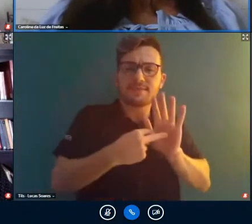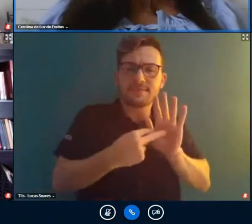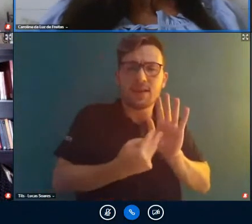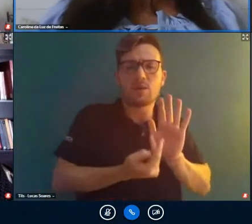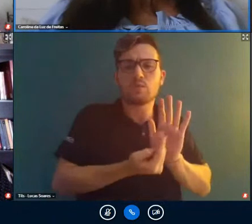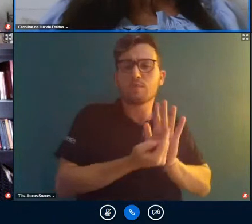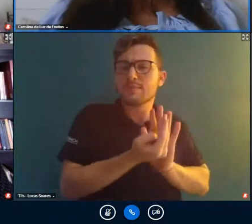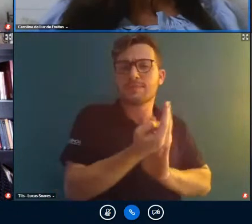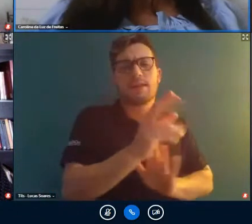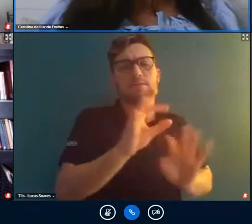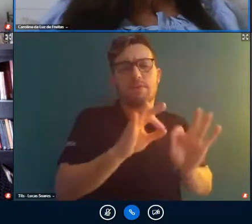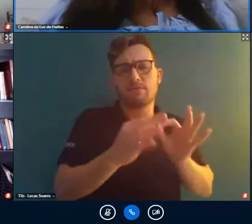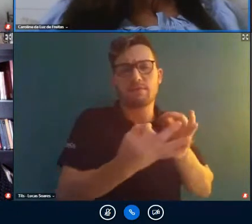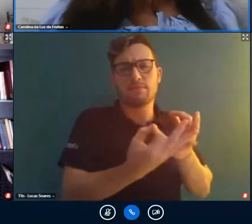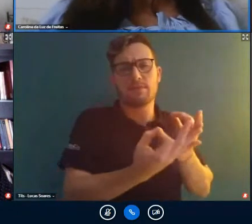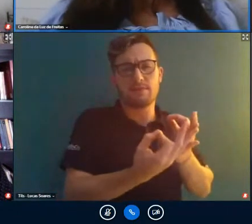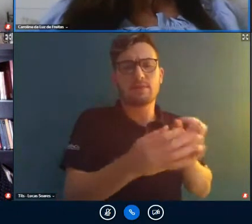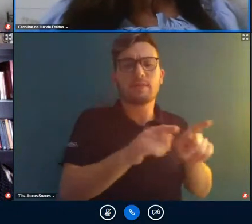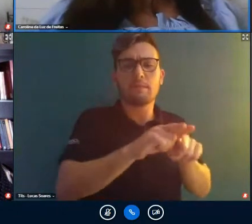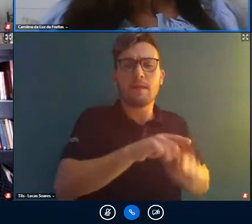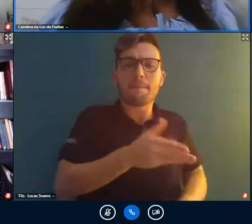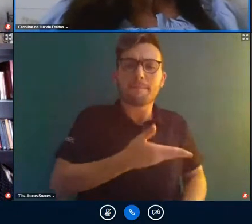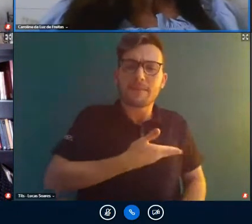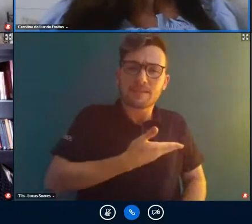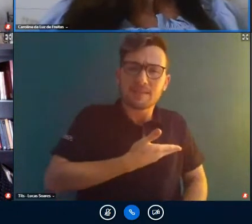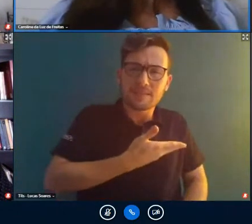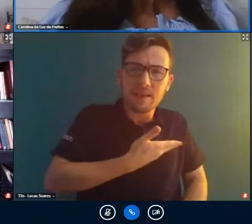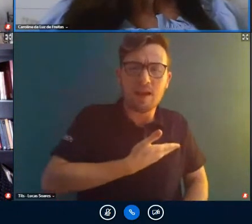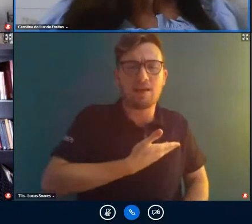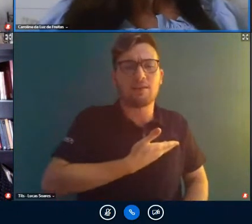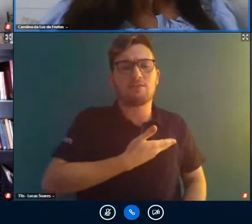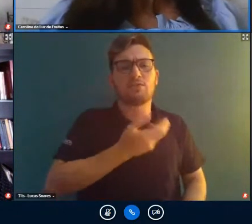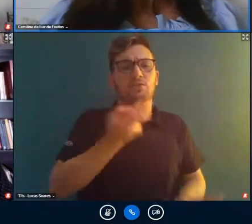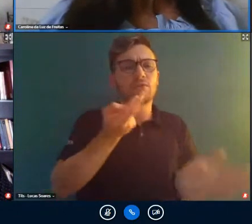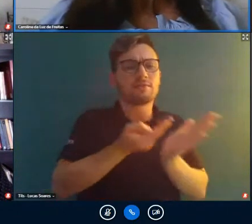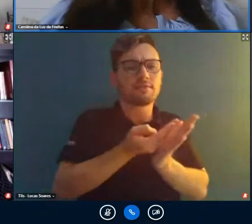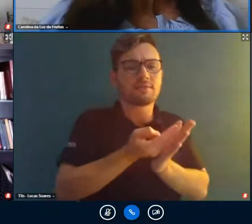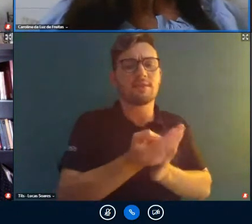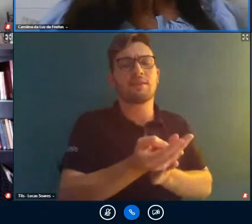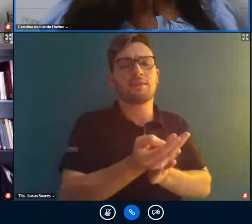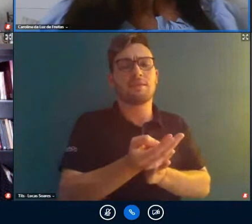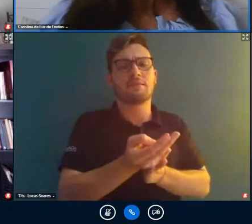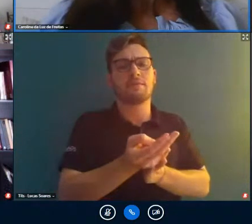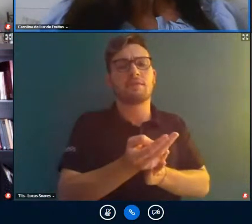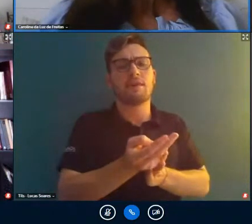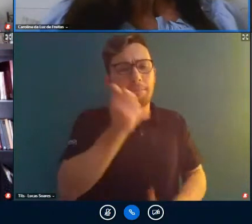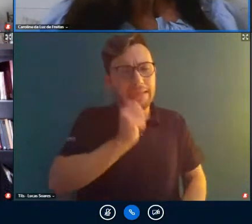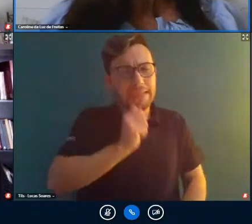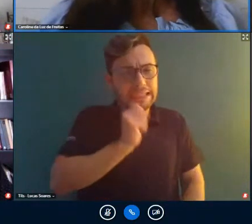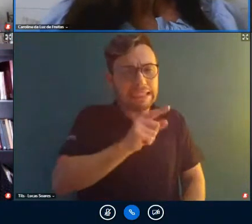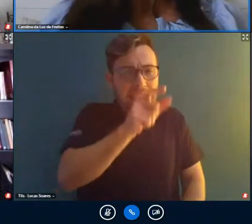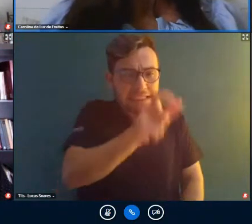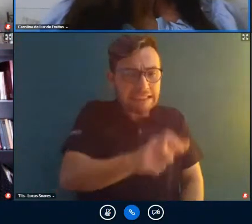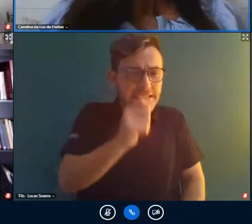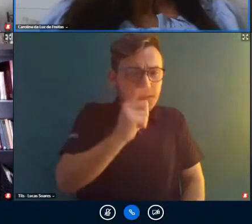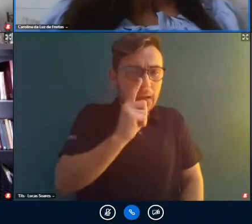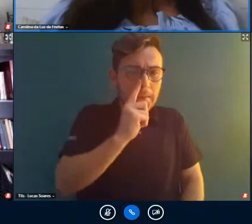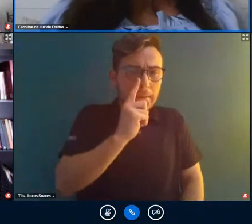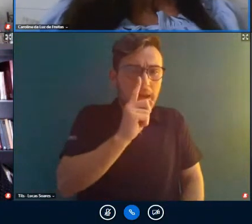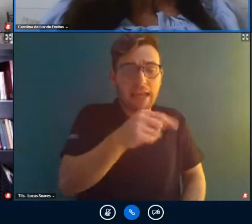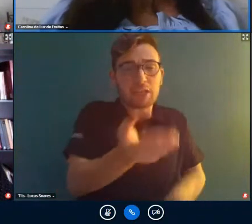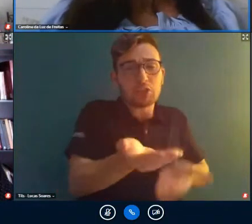e eu recebi também a amizade deles, eles foram muito amigos. A moça, a mãe, era uma mãe